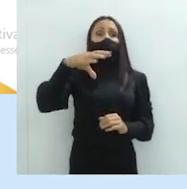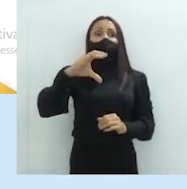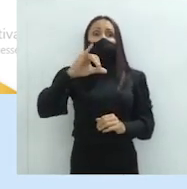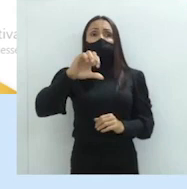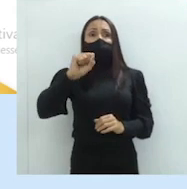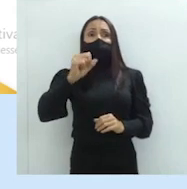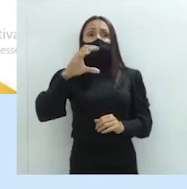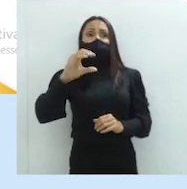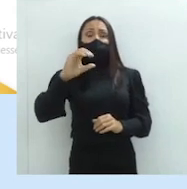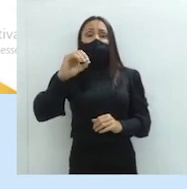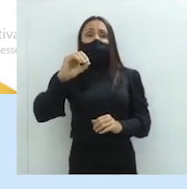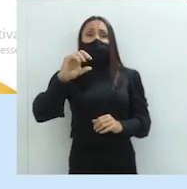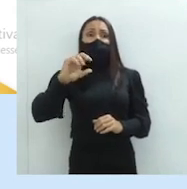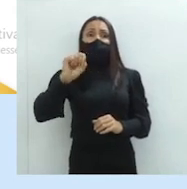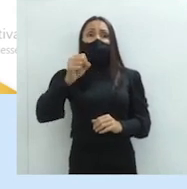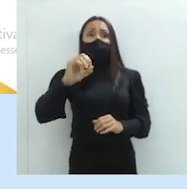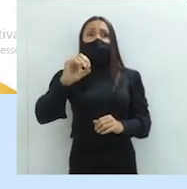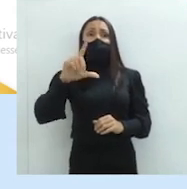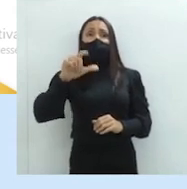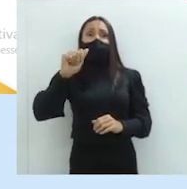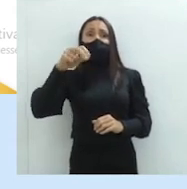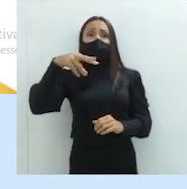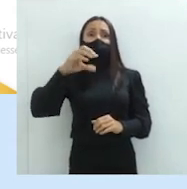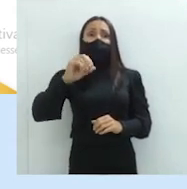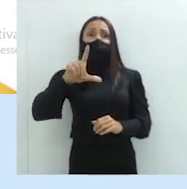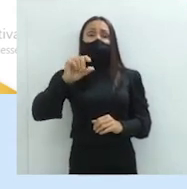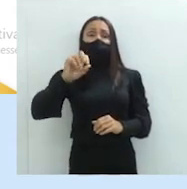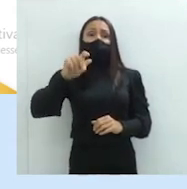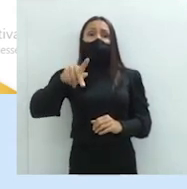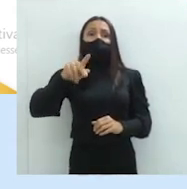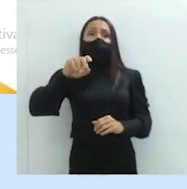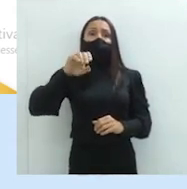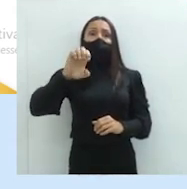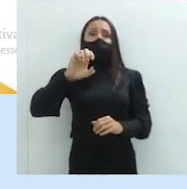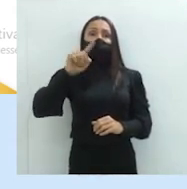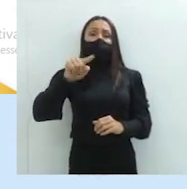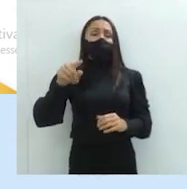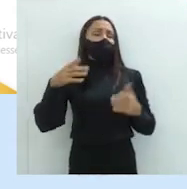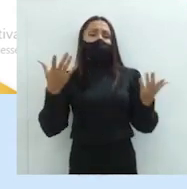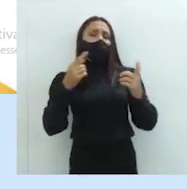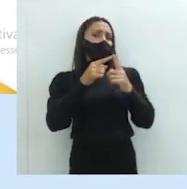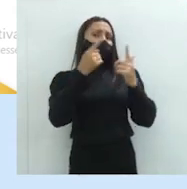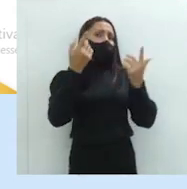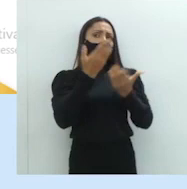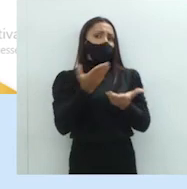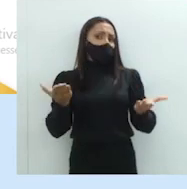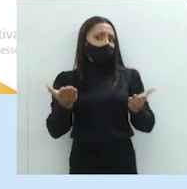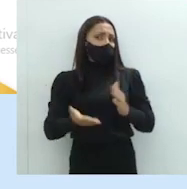Lopes. Qual era o objetivo de Francisco Solano Lopes?